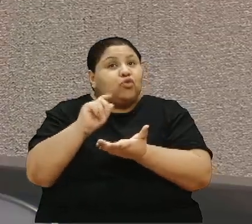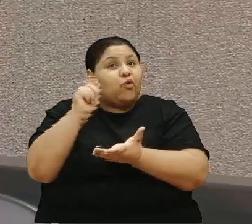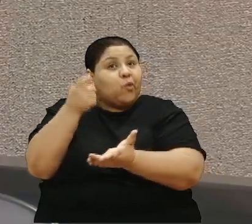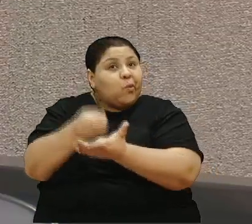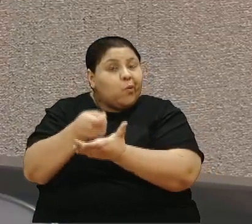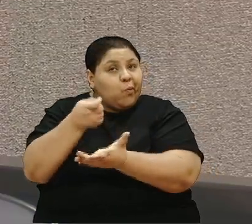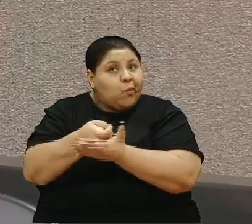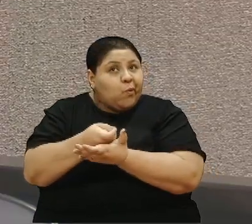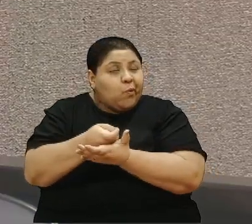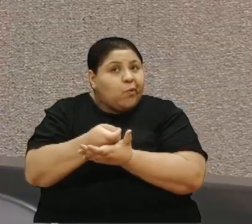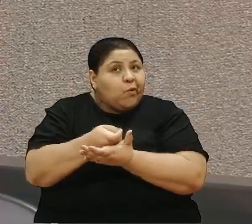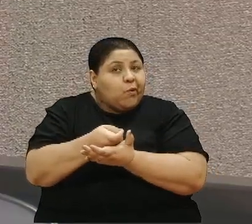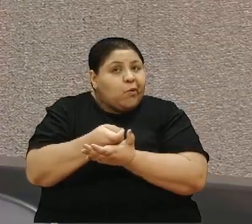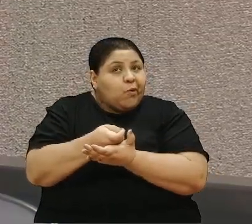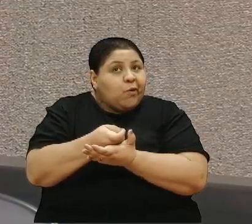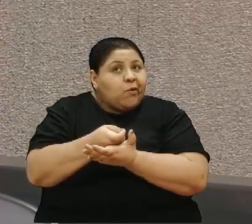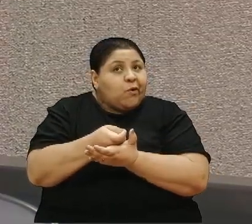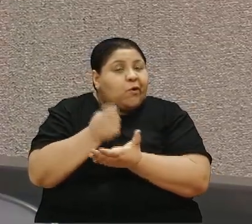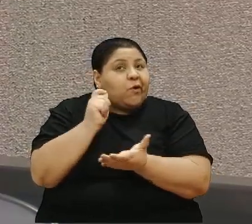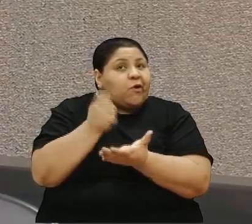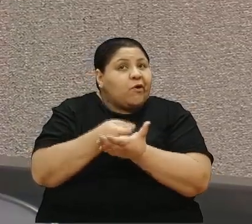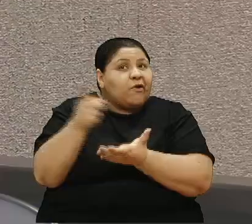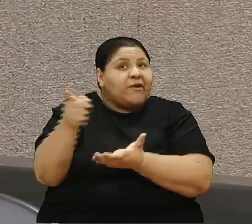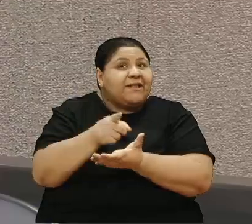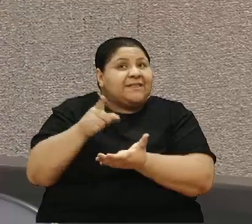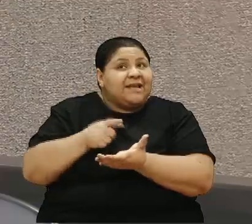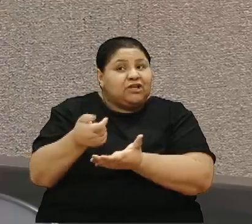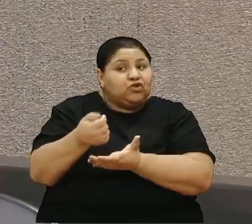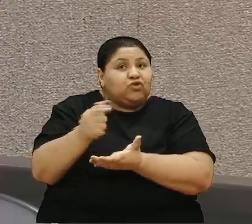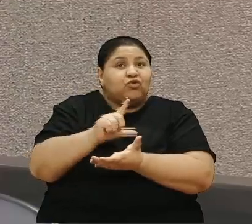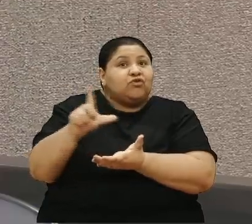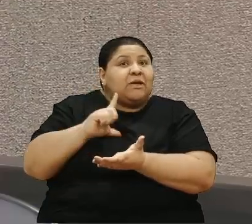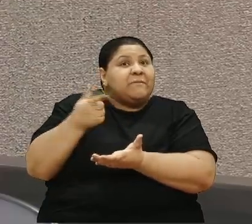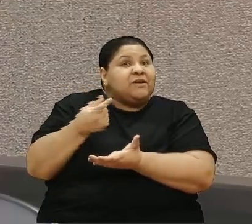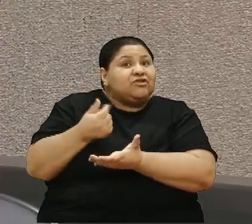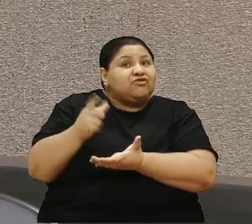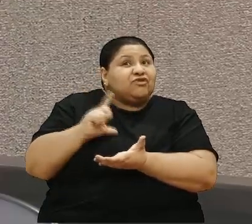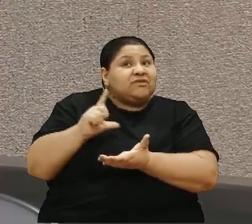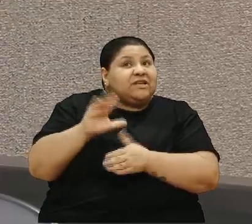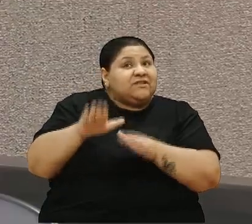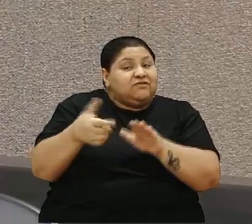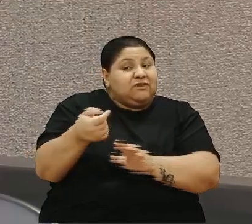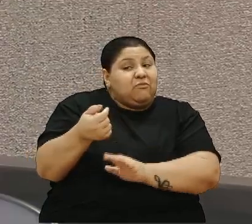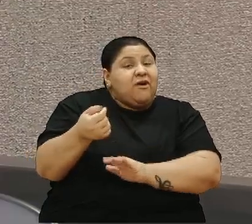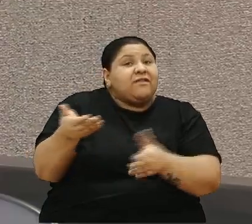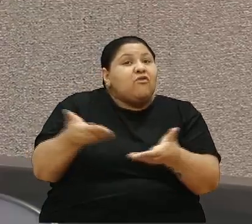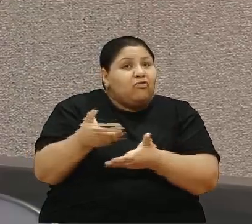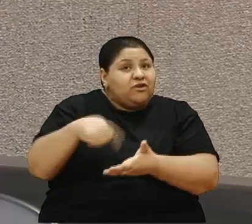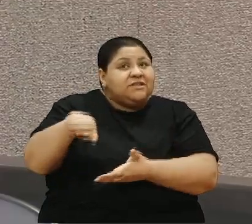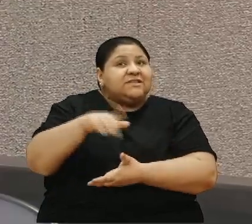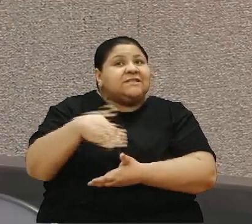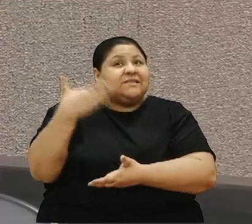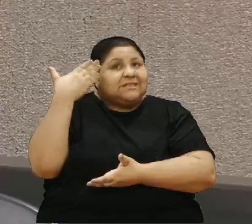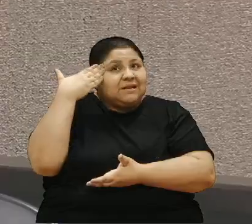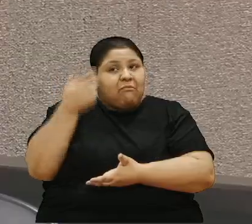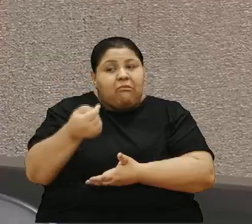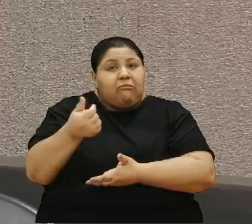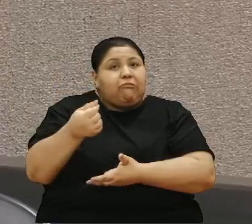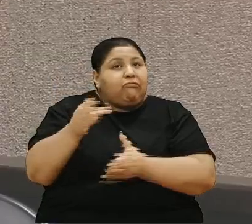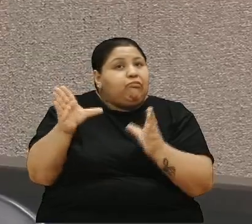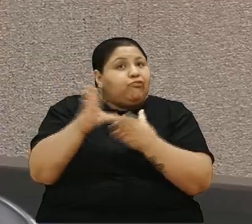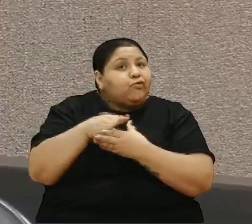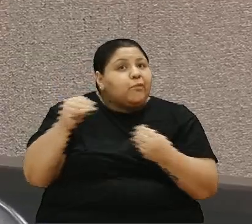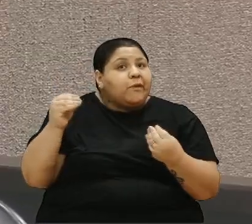de quem cobra é de ter esse troco, porque não é que a pessoa não tem dinheiro, não tem às vezes em moeda. E hoje a gente sabe que muitas moedas estão fora de